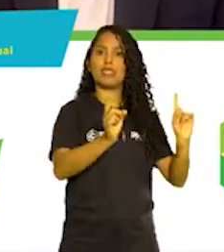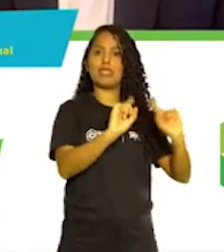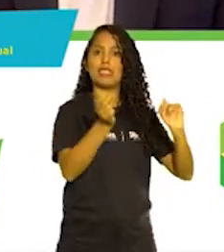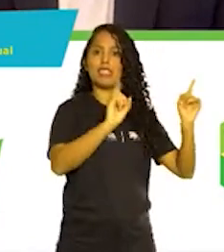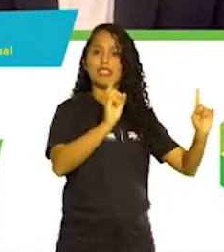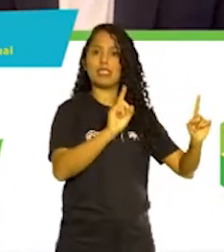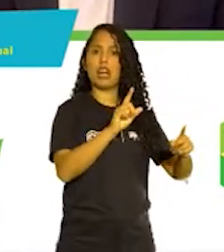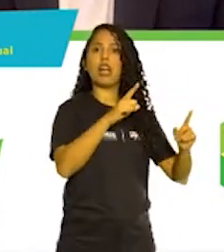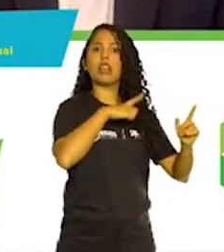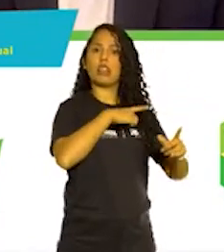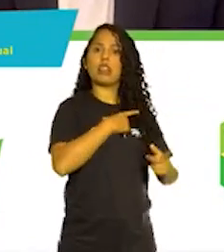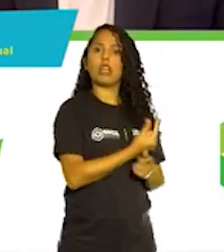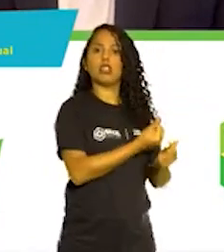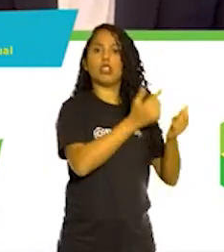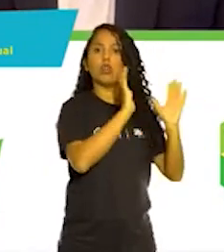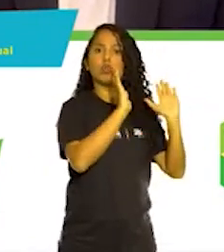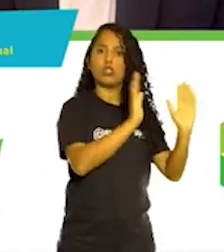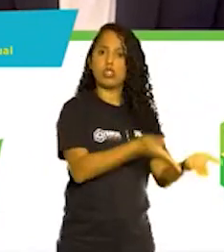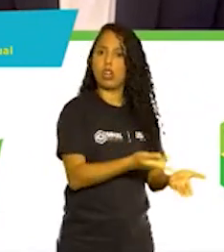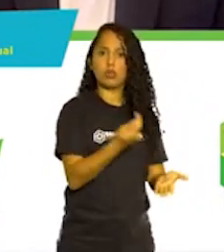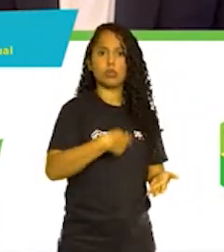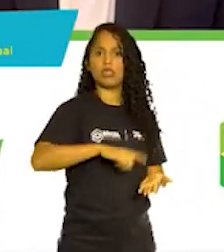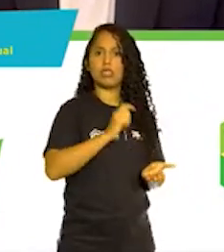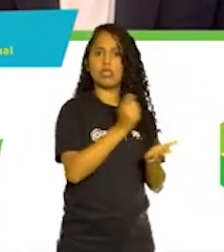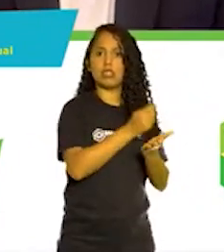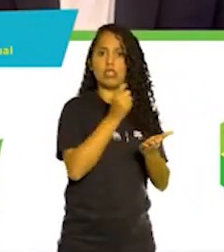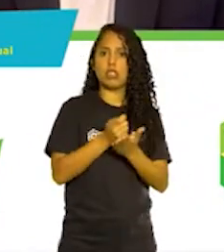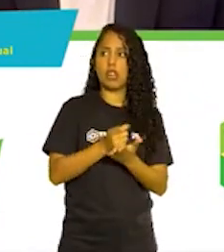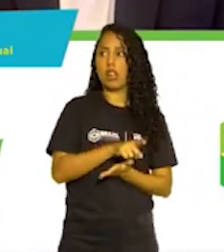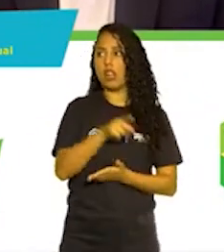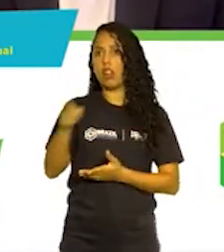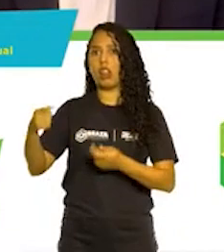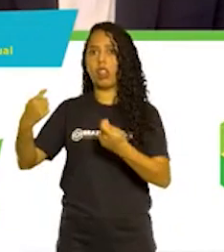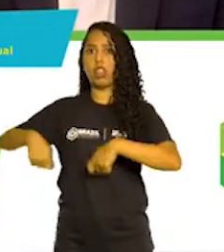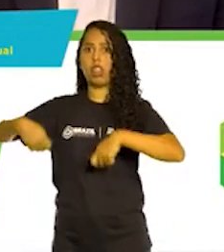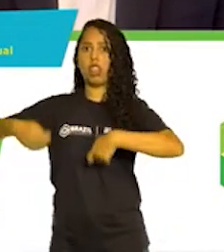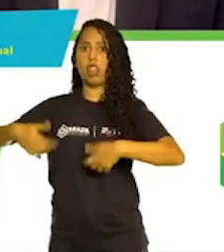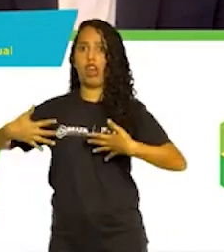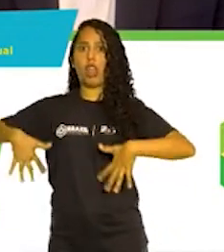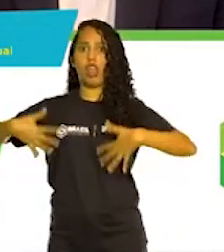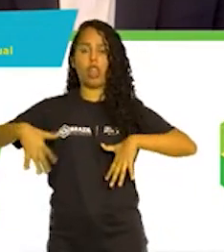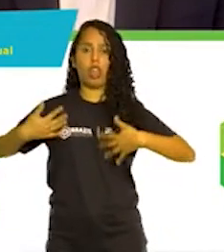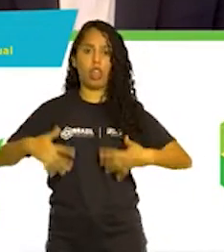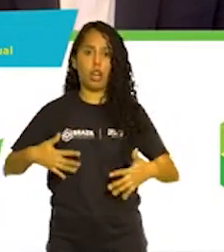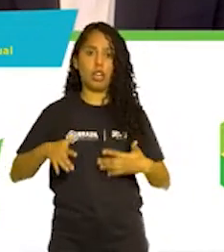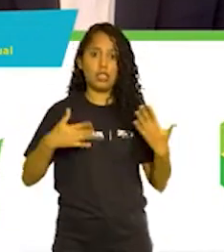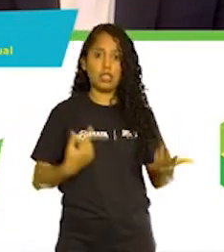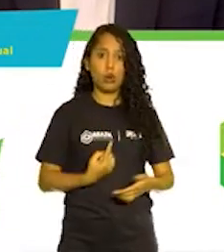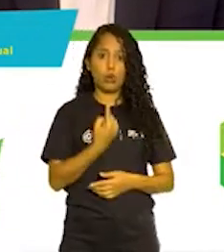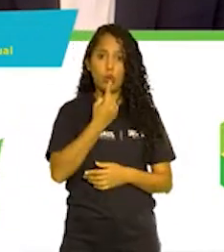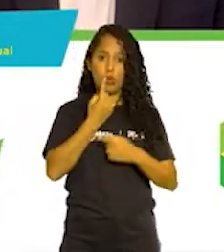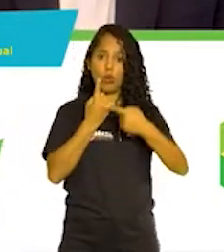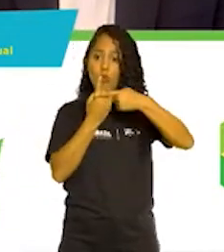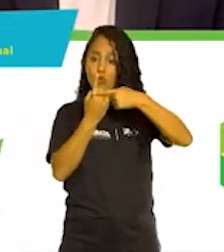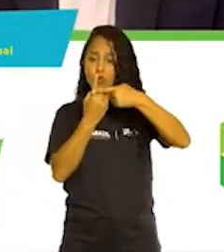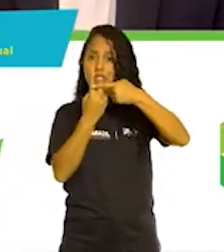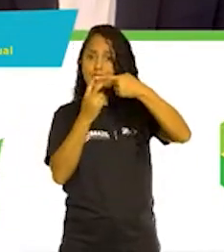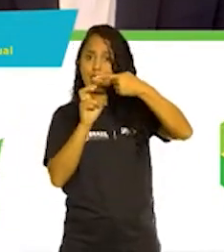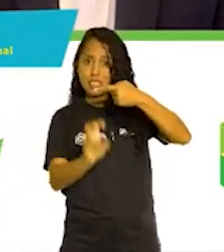recebido. E ninguém é punido por isso. Então, você está falando de um quinto de um programa social que teria sido